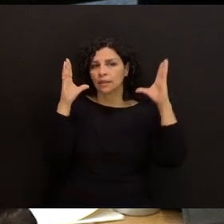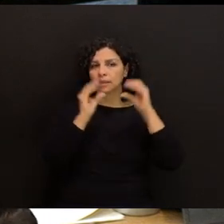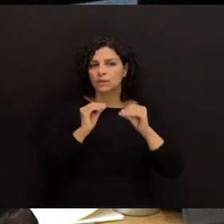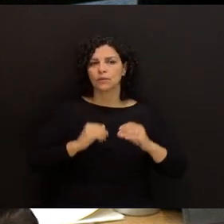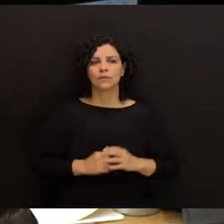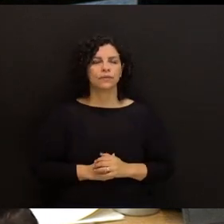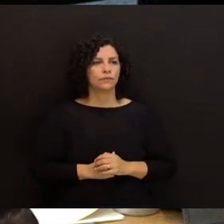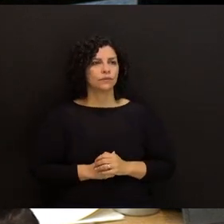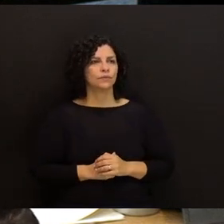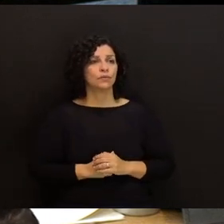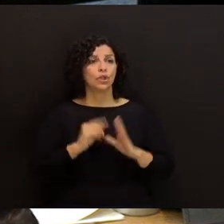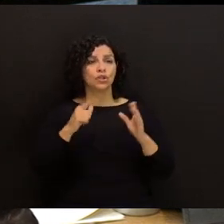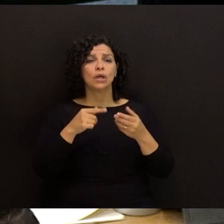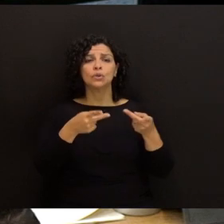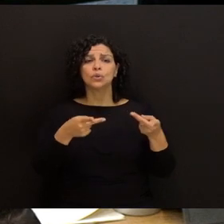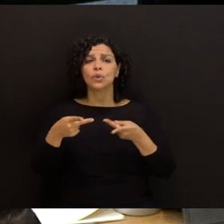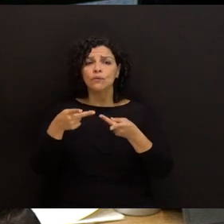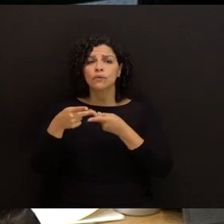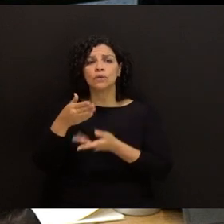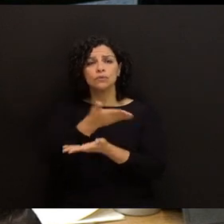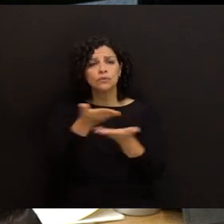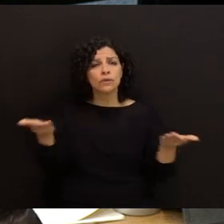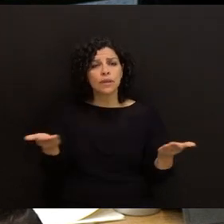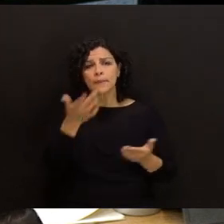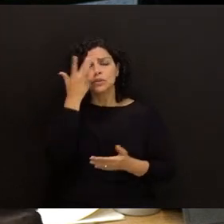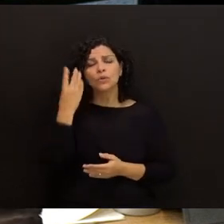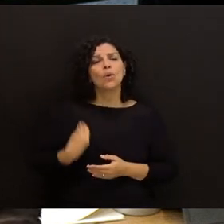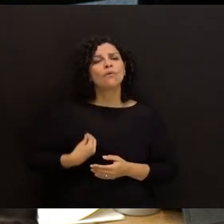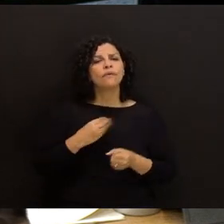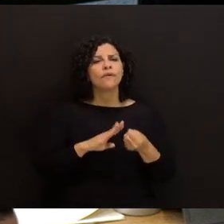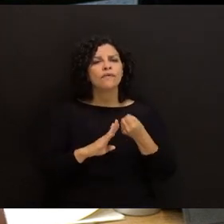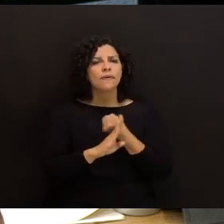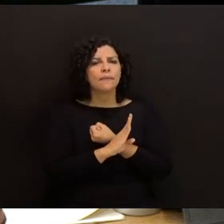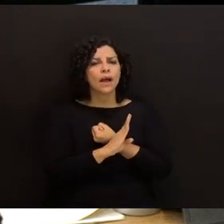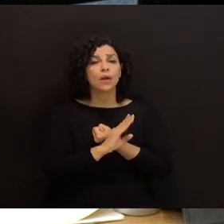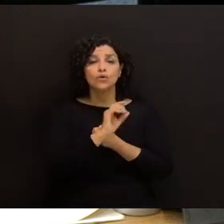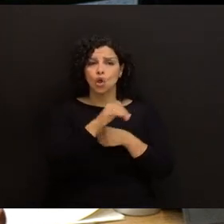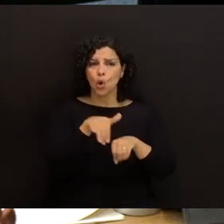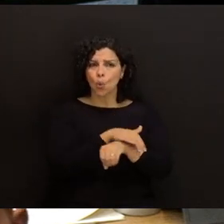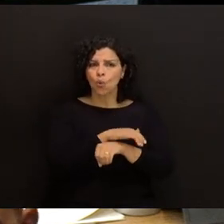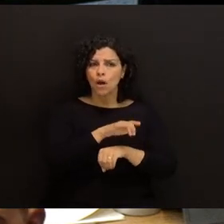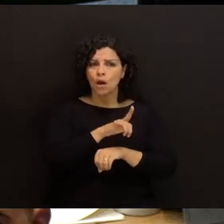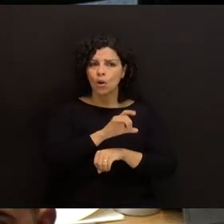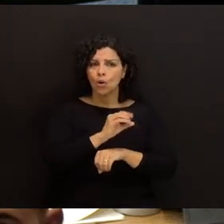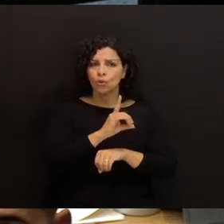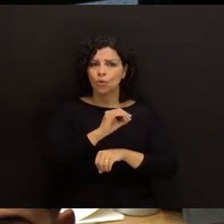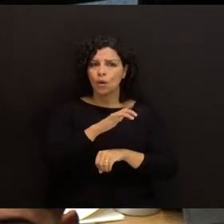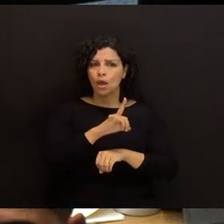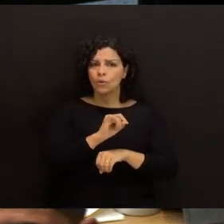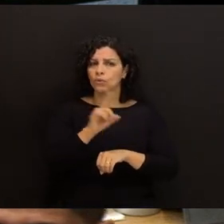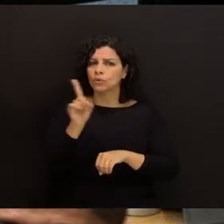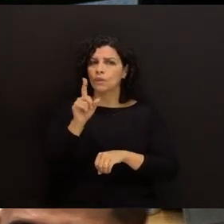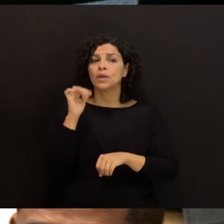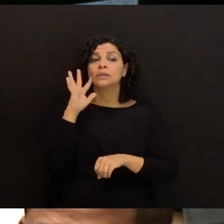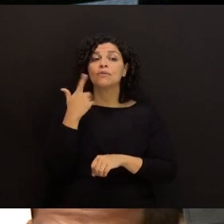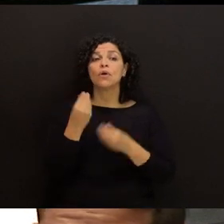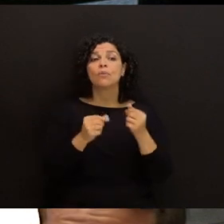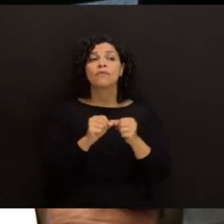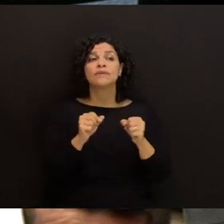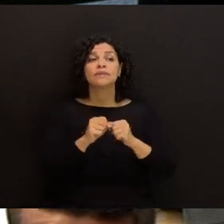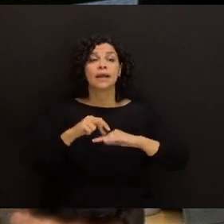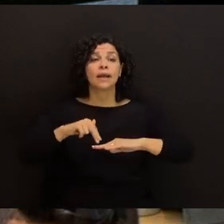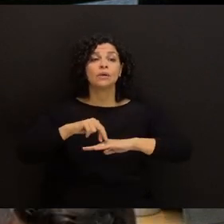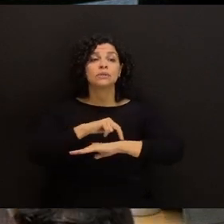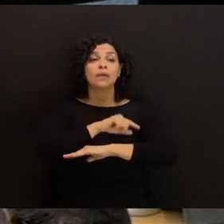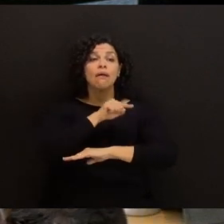e já estendendo o convite a todos os moradores não só da Rua Cruz a gente tomar uma decisão sobre as